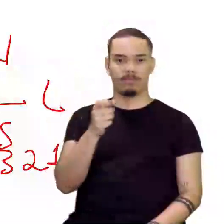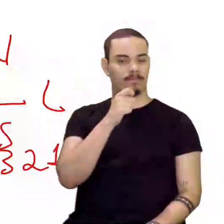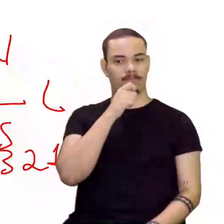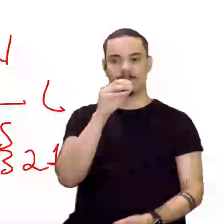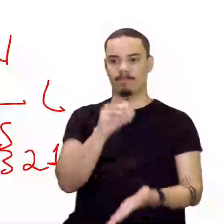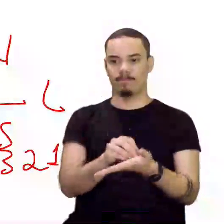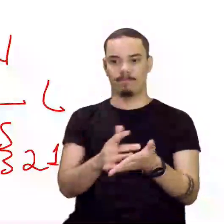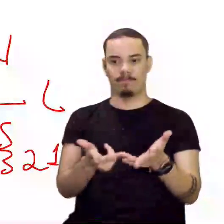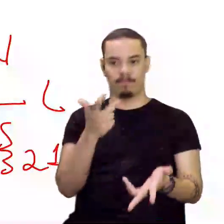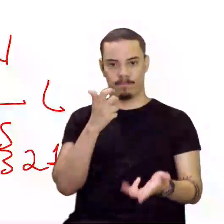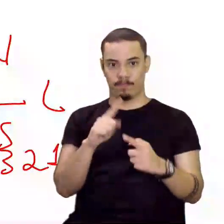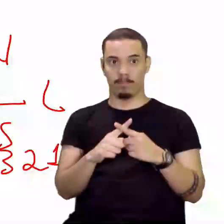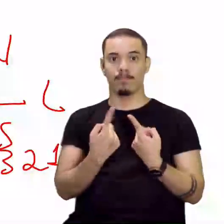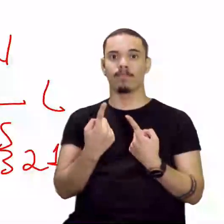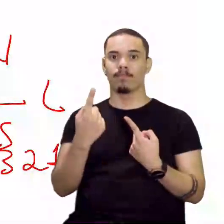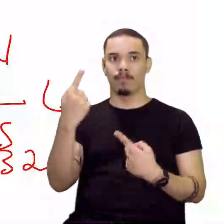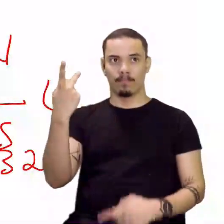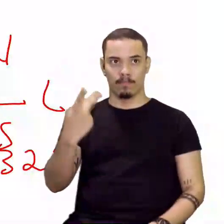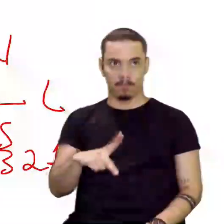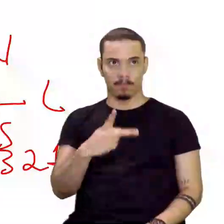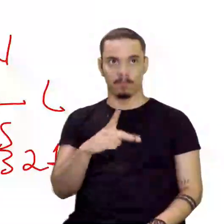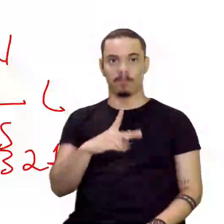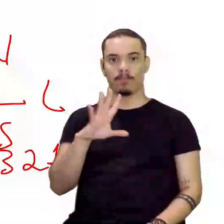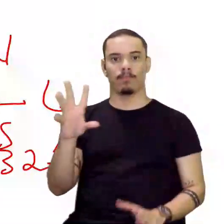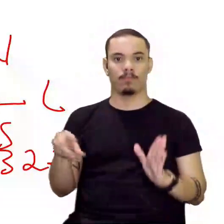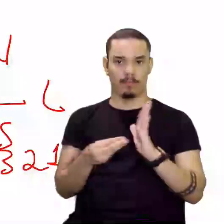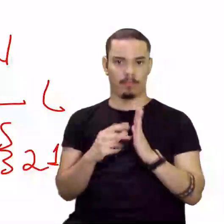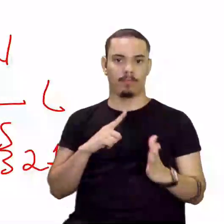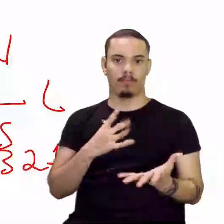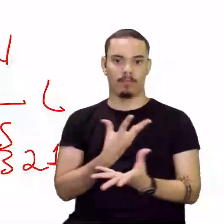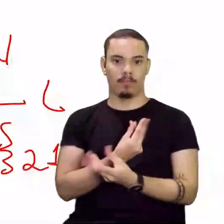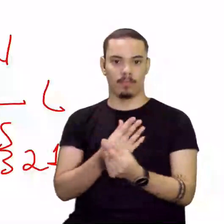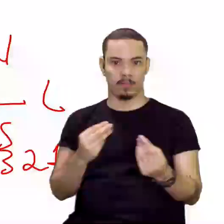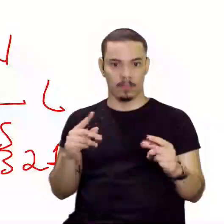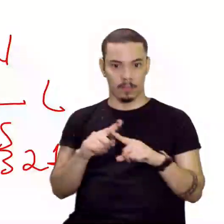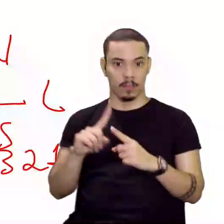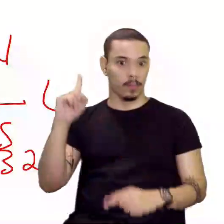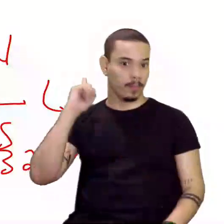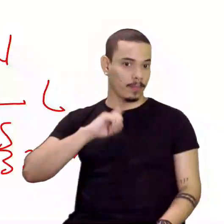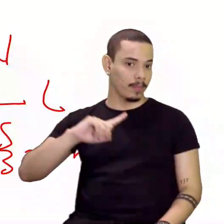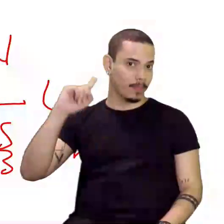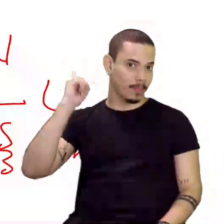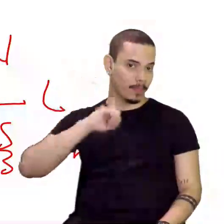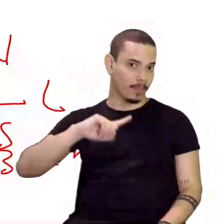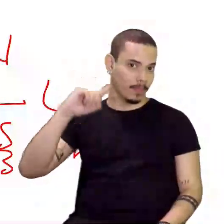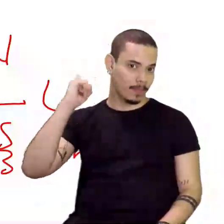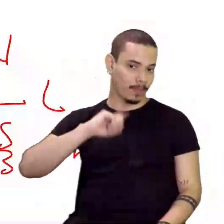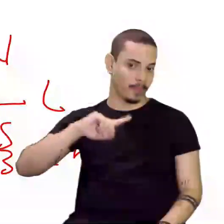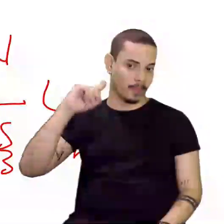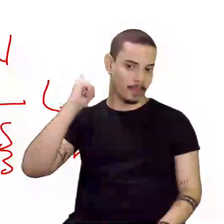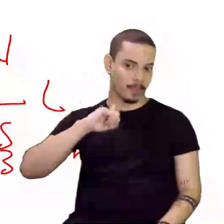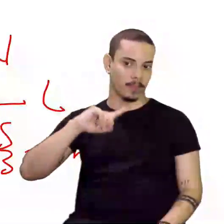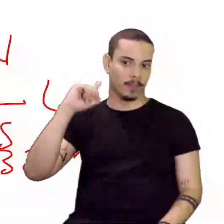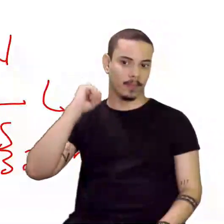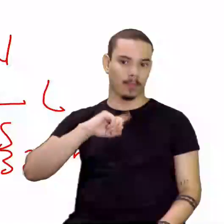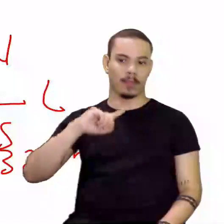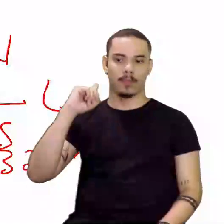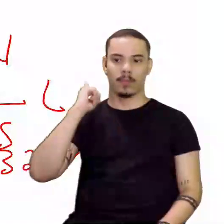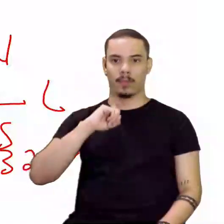explorando. Mas a Amazônia tem muitos recursos minerais. Agora aqui nas Minas Gerais, ó.